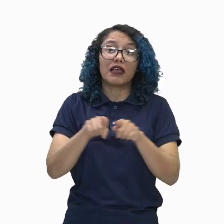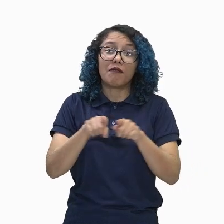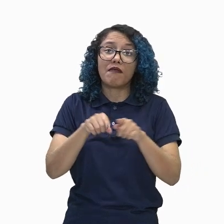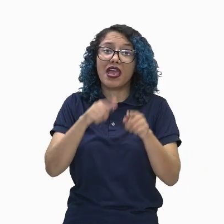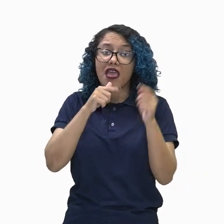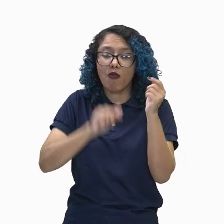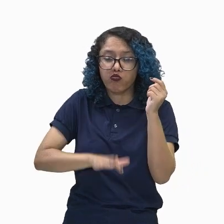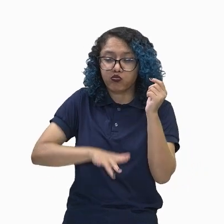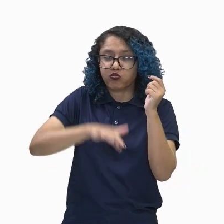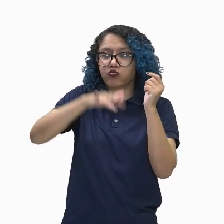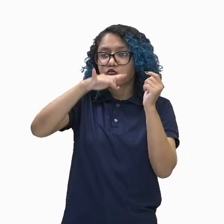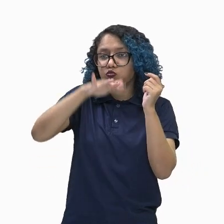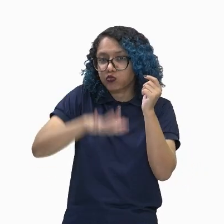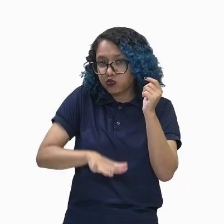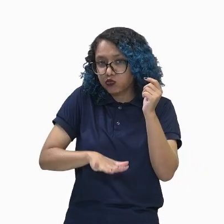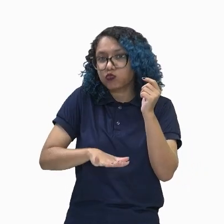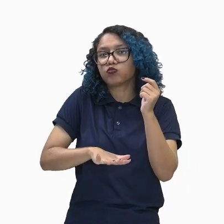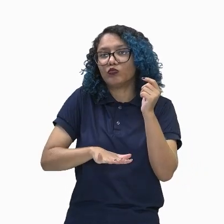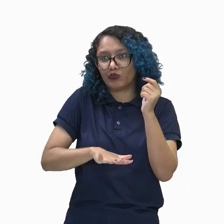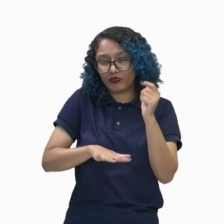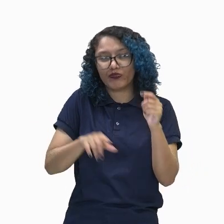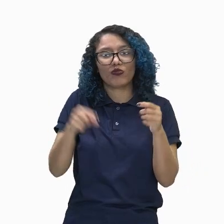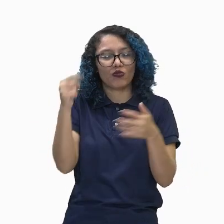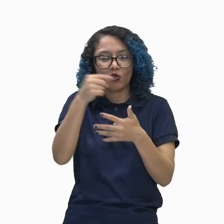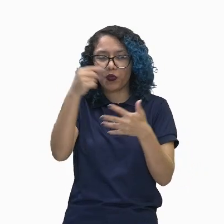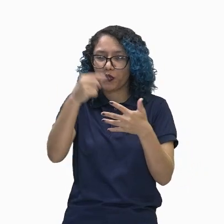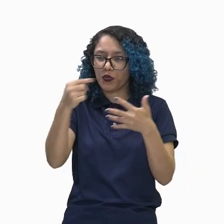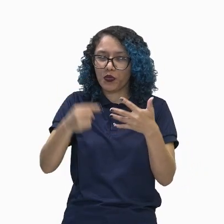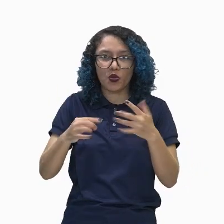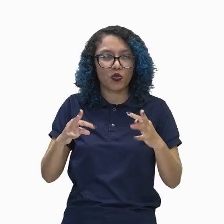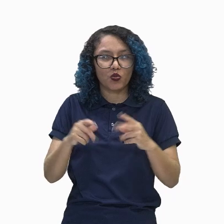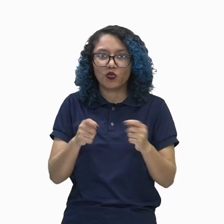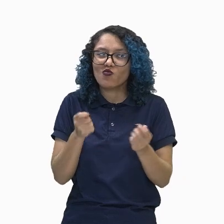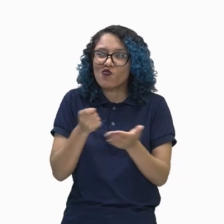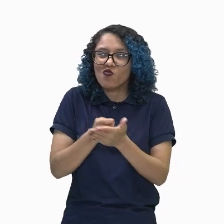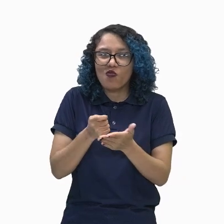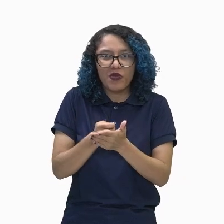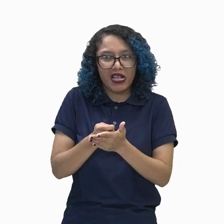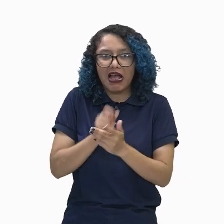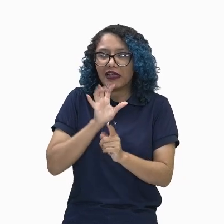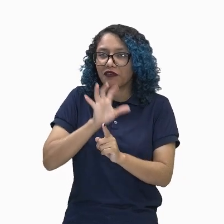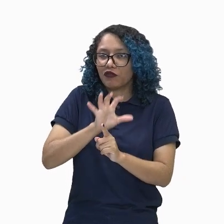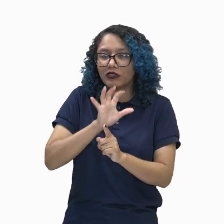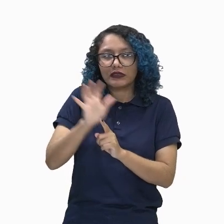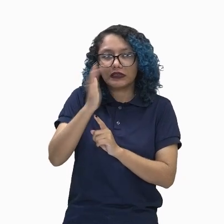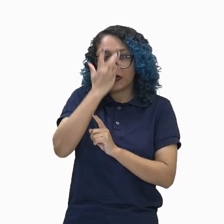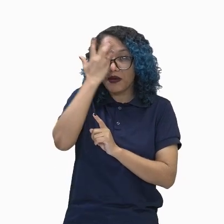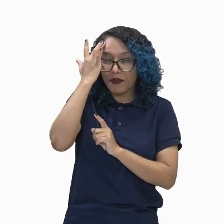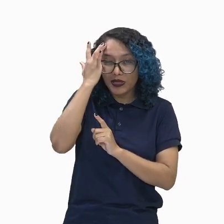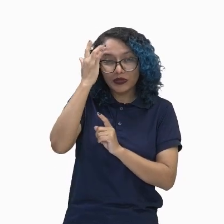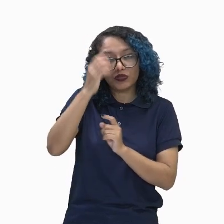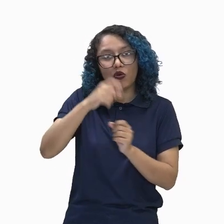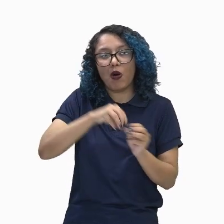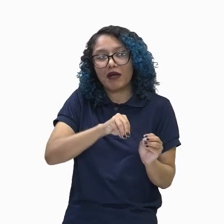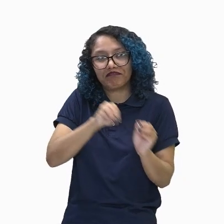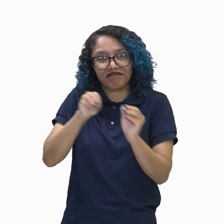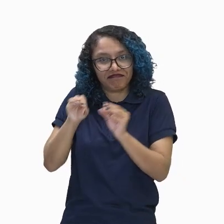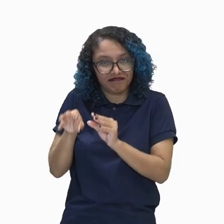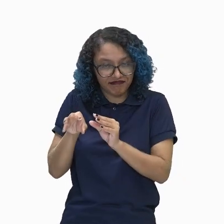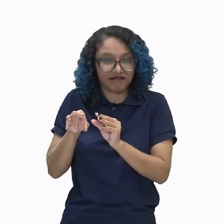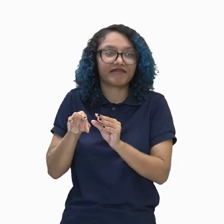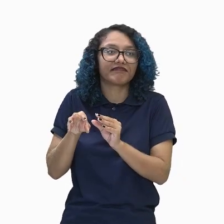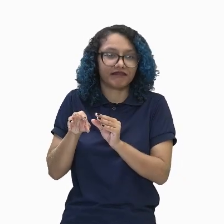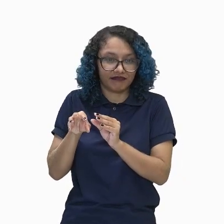a seca, eles acabam obrigando, né, as pessoas a mudarem